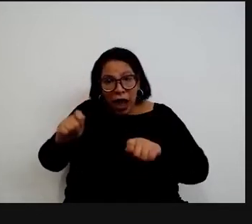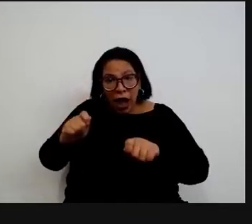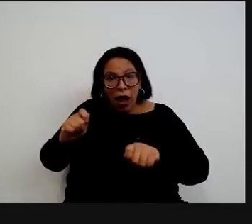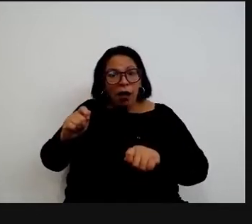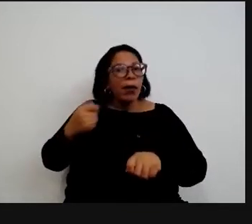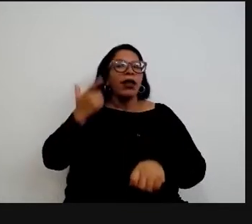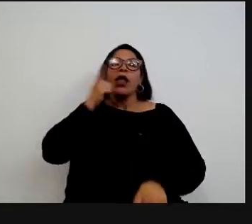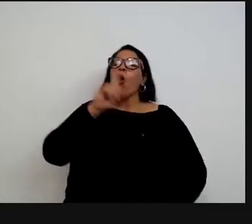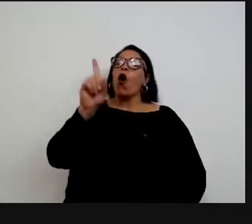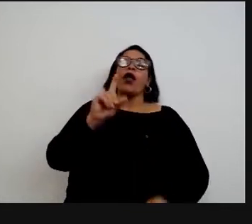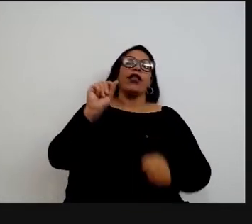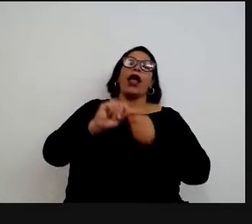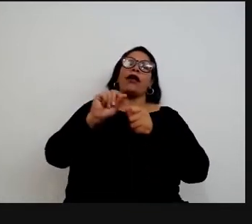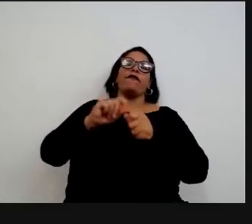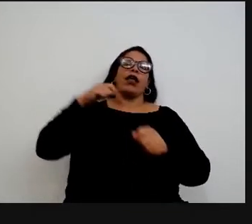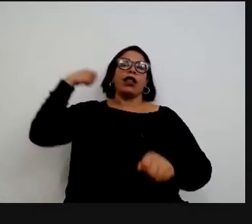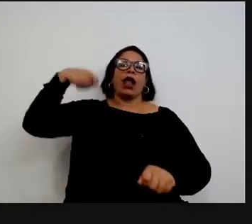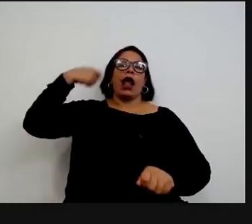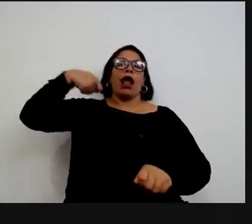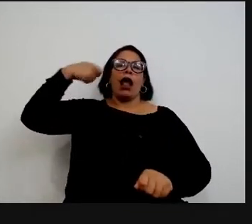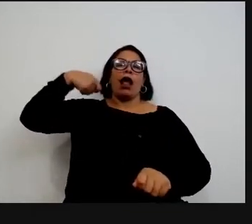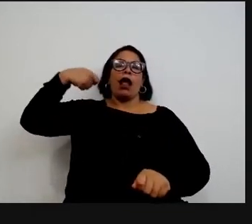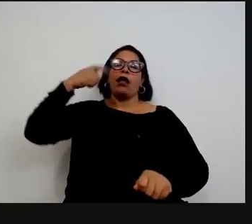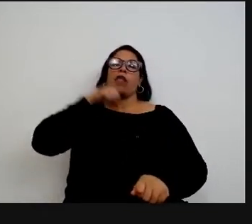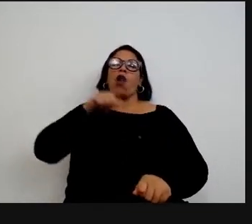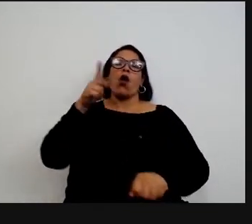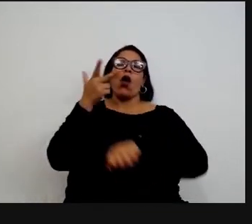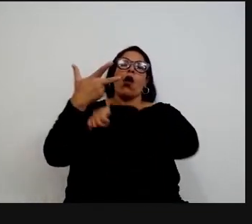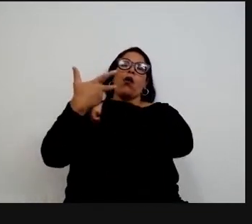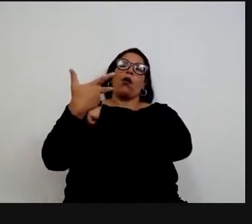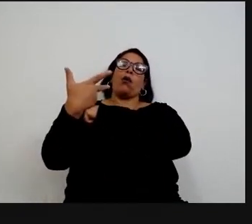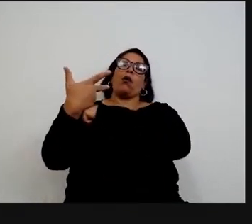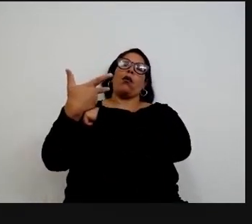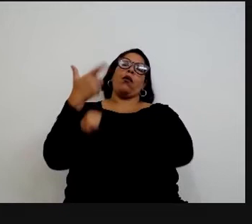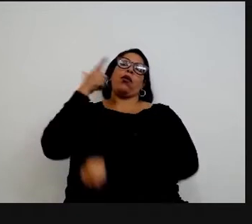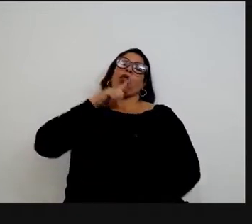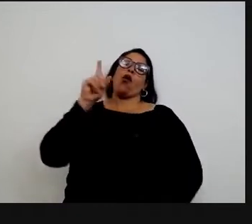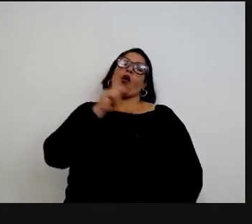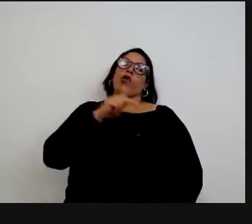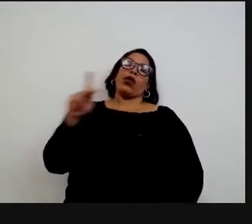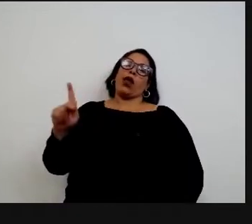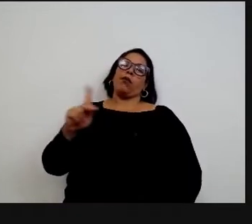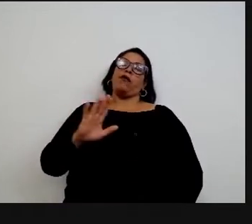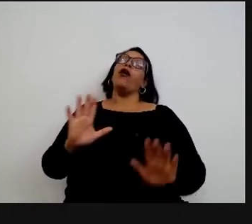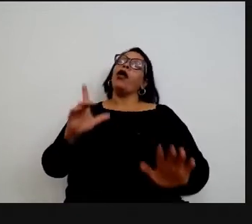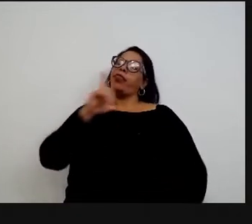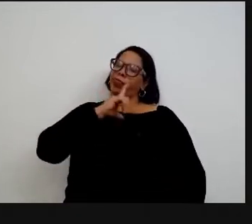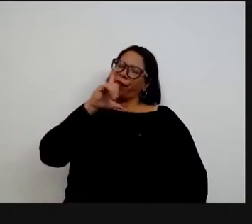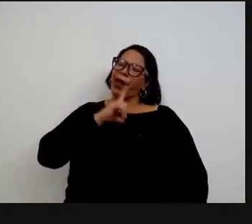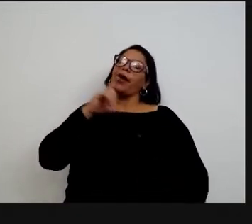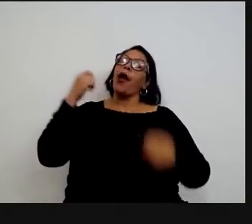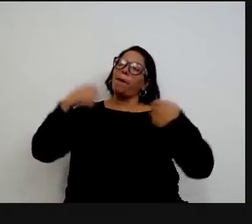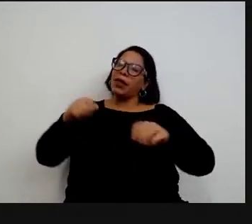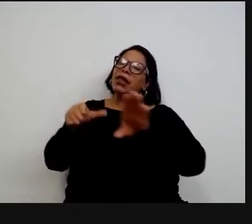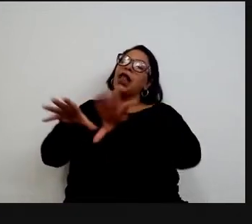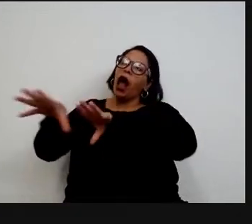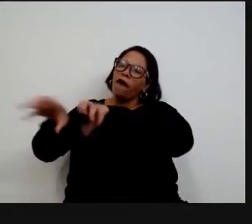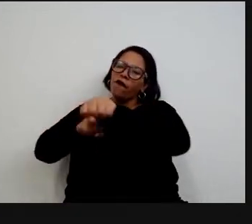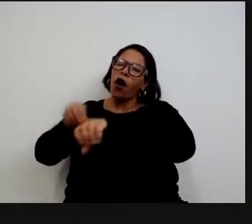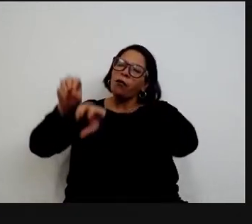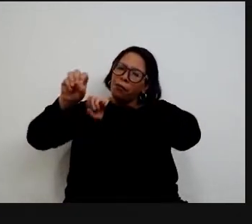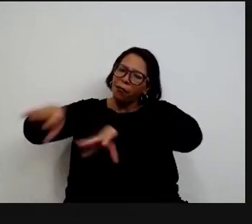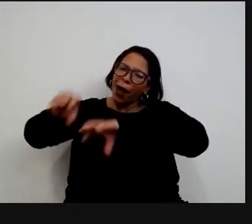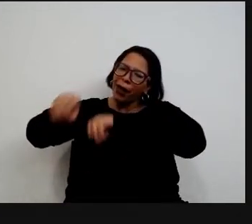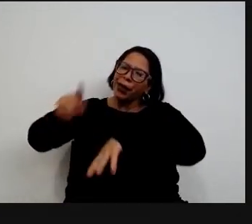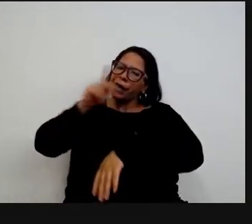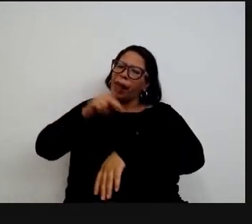vivo, mas não dá conta de encarar uma câmera ali e ficar. Então, tem esse professor que ele precisa ser formado